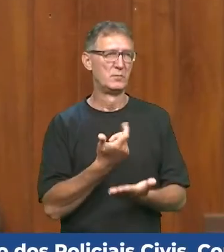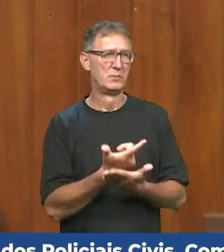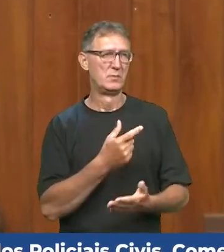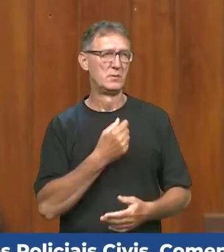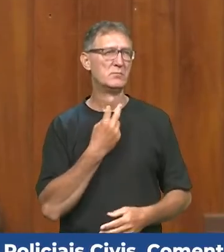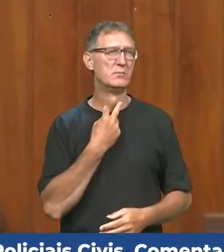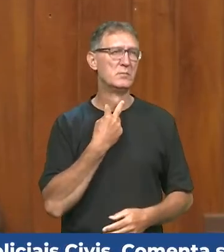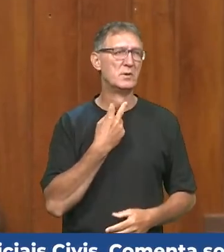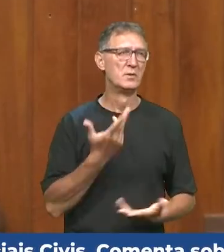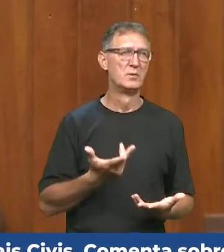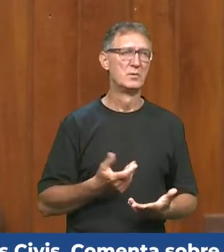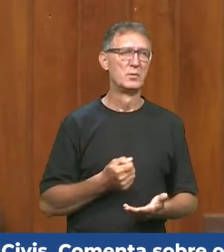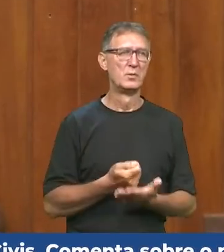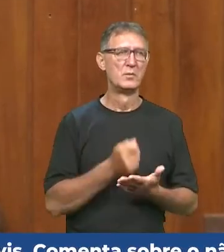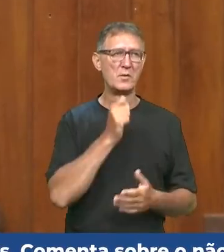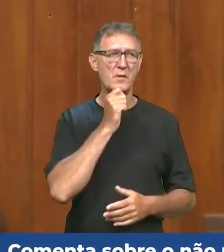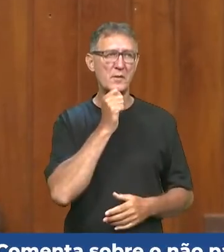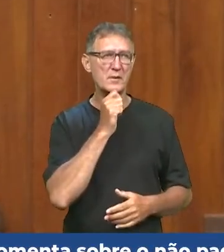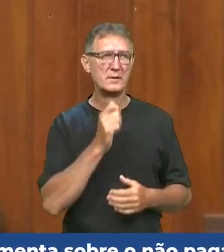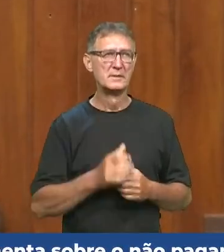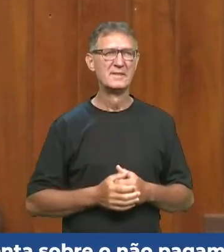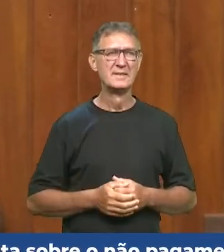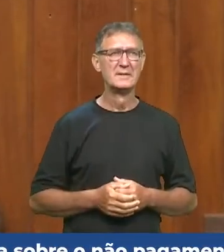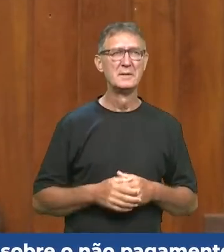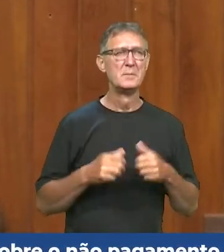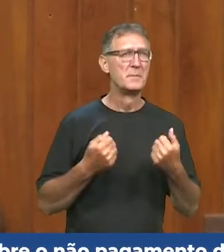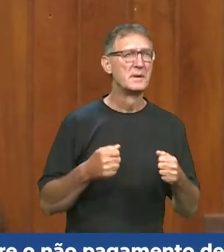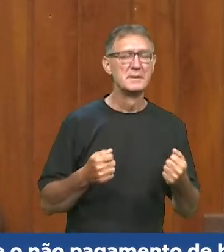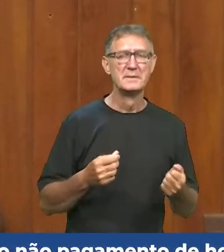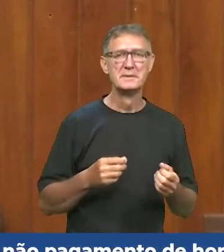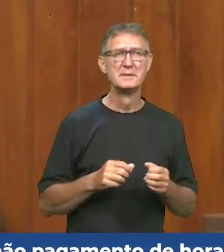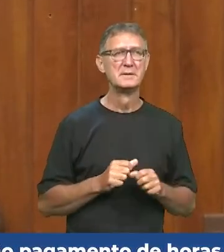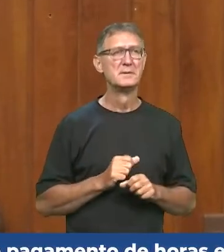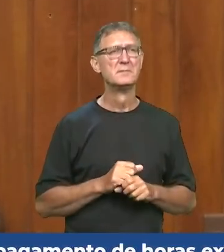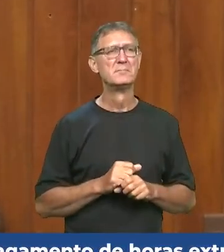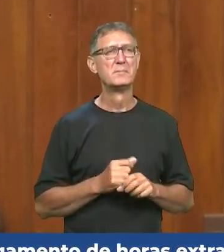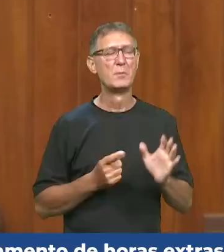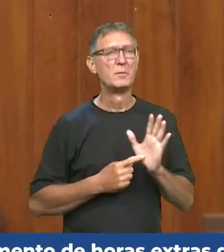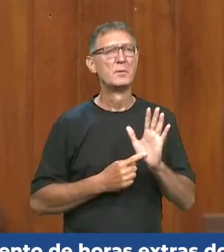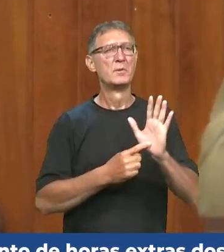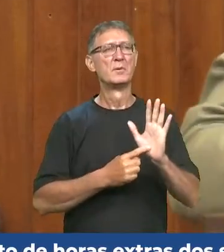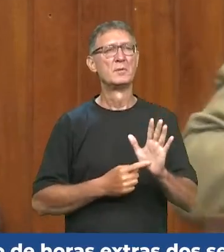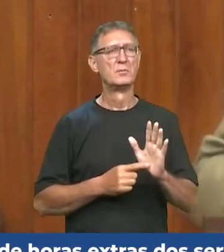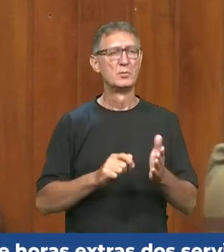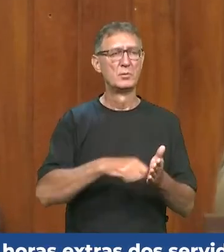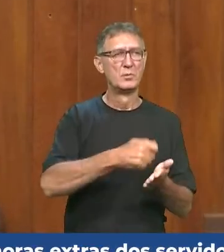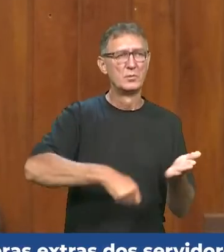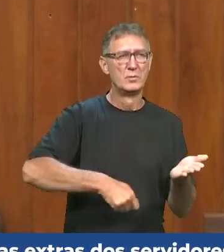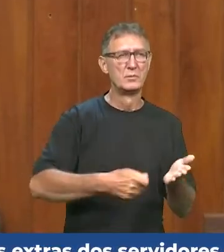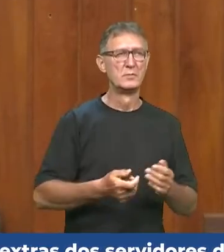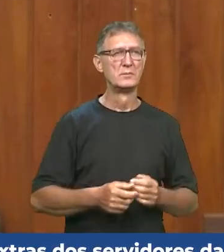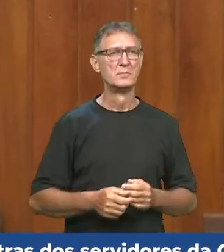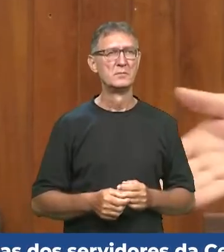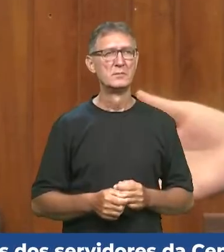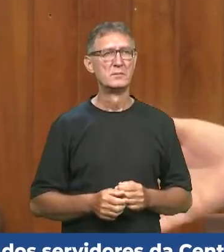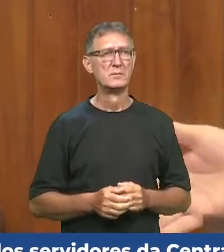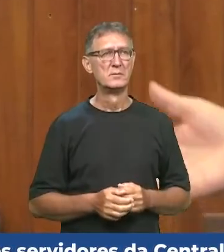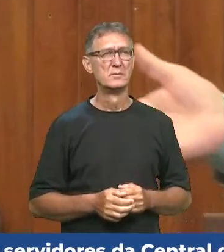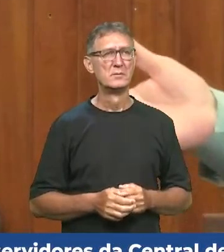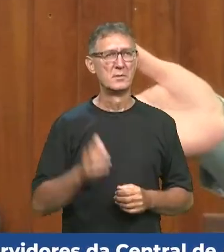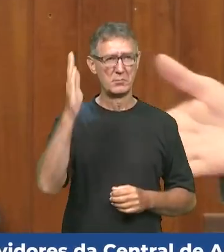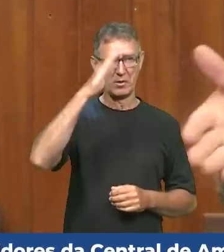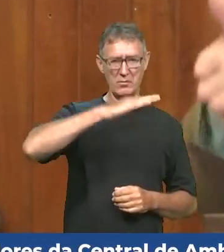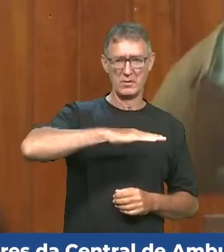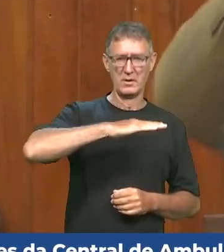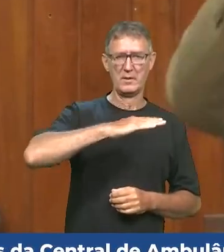a administração tem que vir a público procurar esses servidores e corrigir essa maldade que